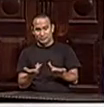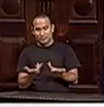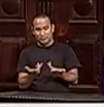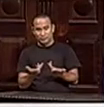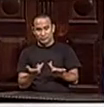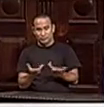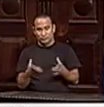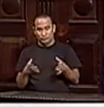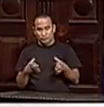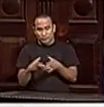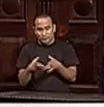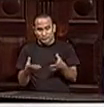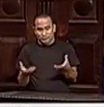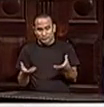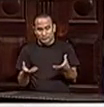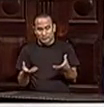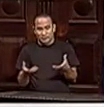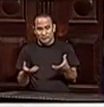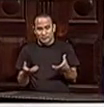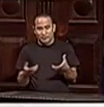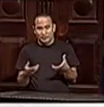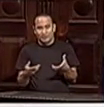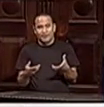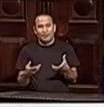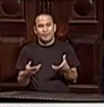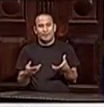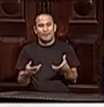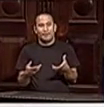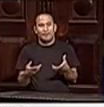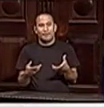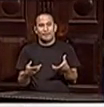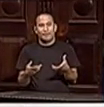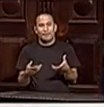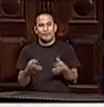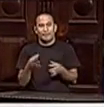contribuições financeiras para a campanha eleitoral de 2014,